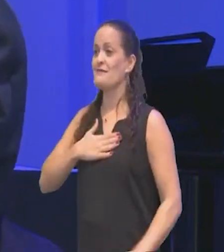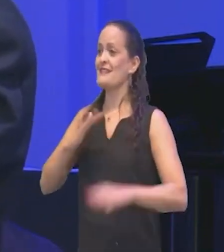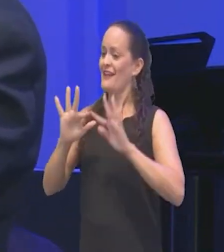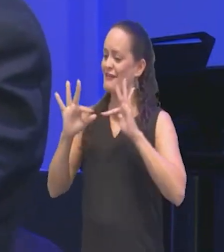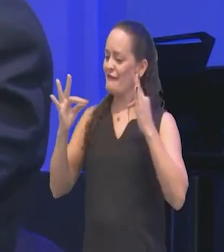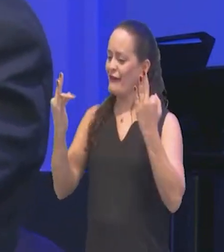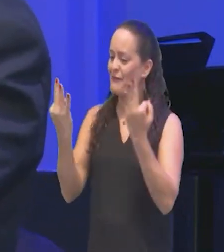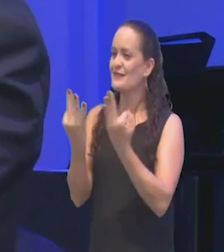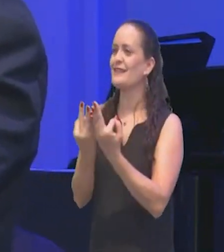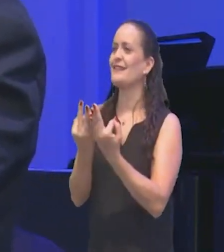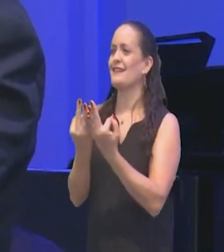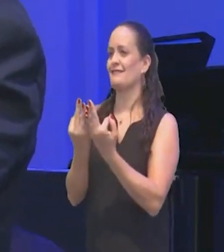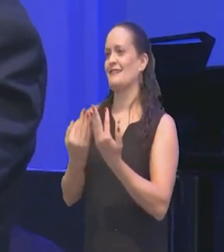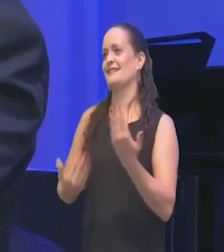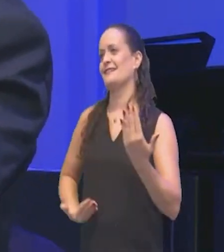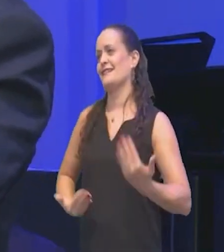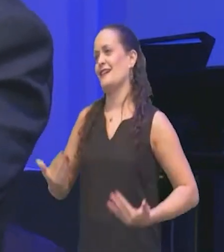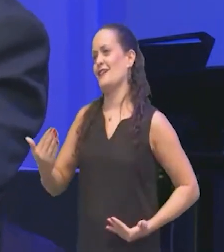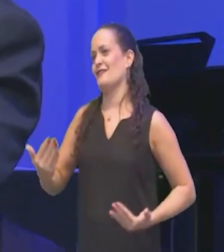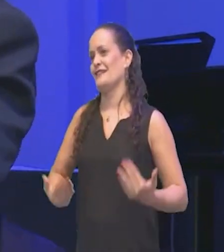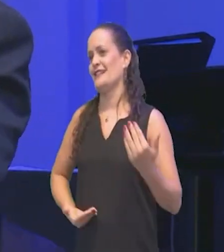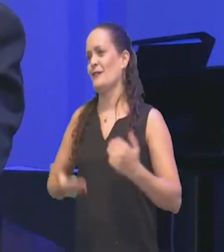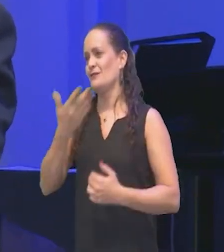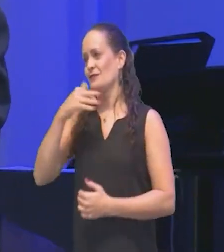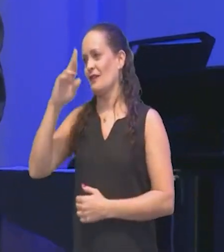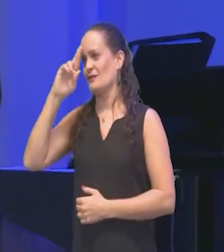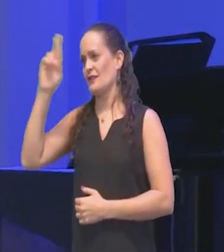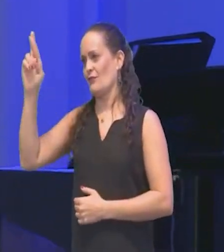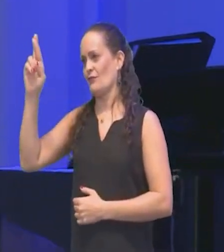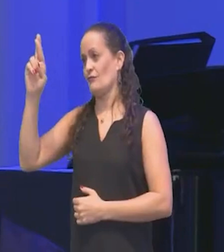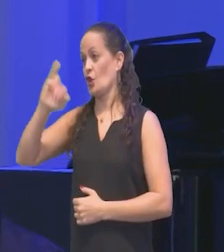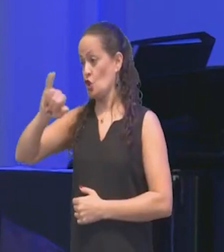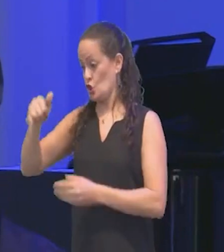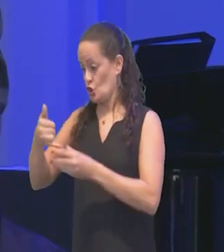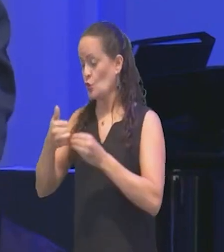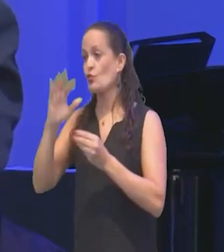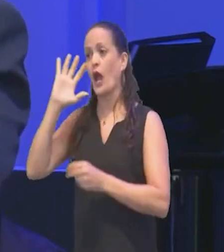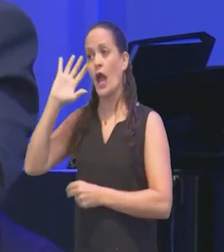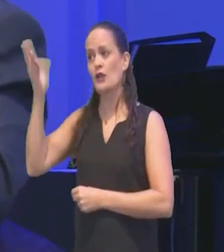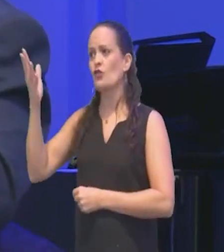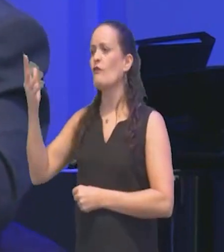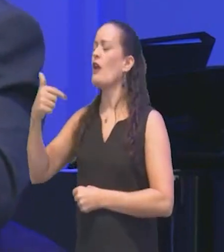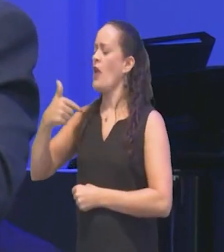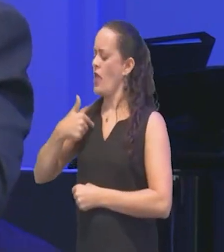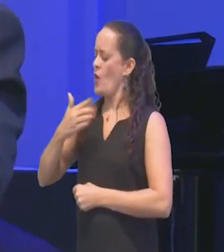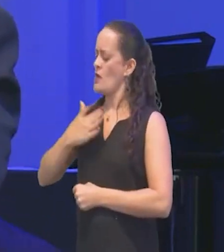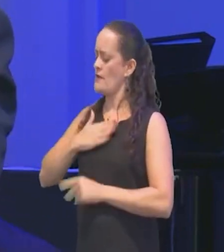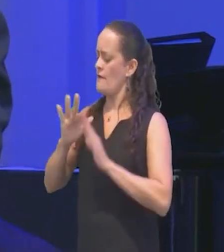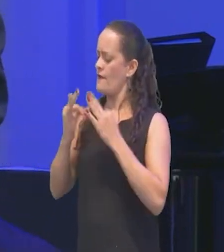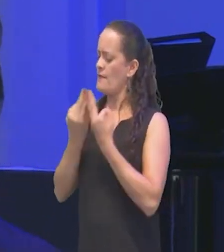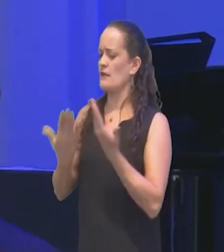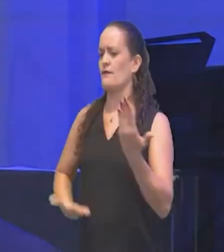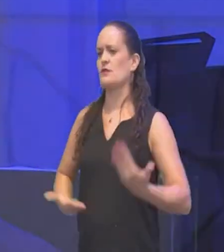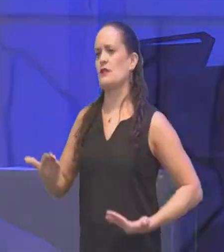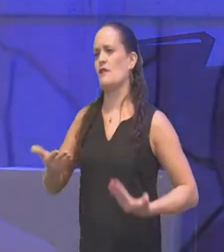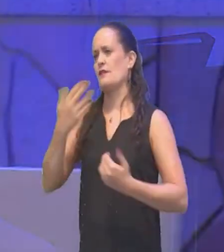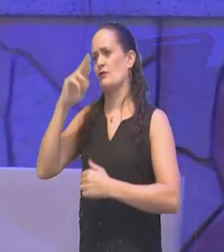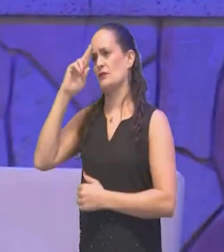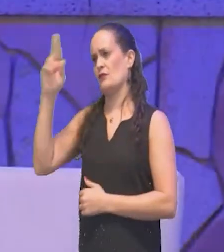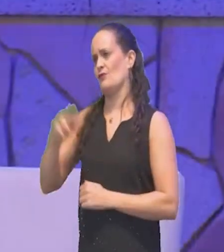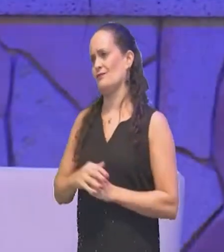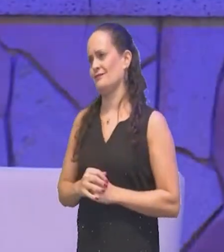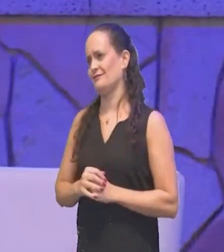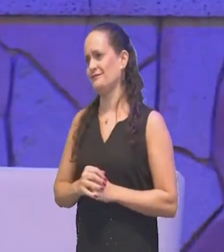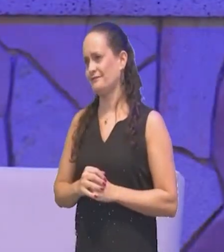decisão, diz Josué, eu e a minha casa serviremos ao Senhor. Serviremos ao